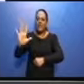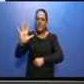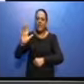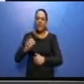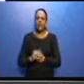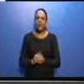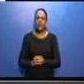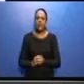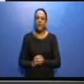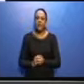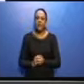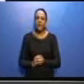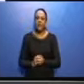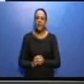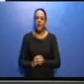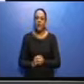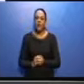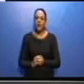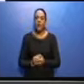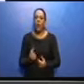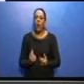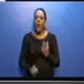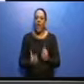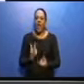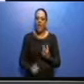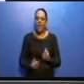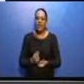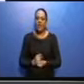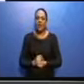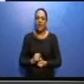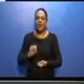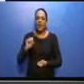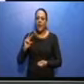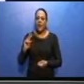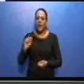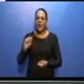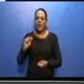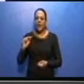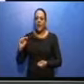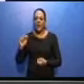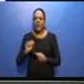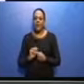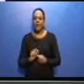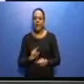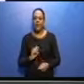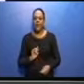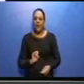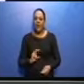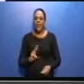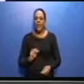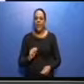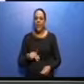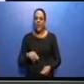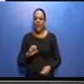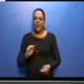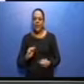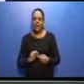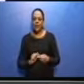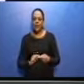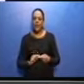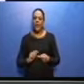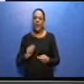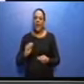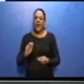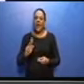né, o oeste, o sudoeste asiático. Né? A gente observa aqui o Irã, o Iraque, Arábia Saudita,